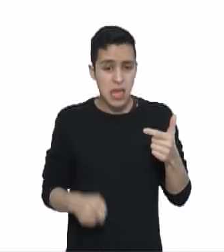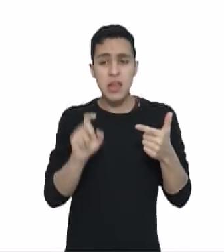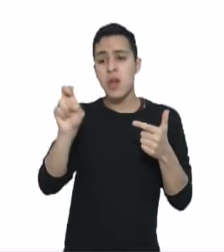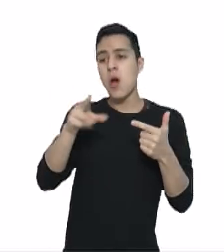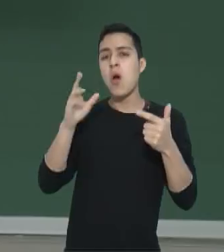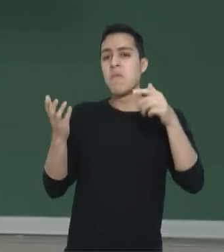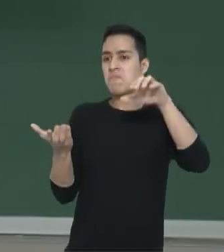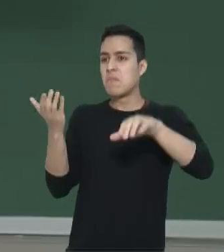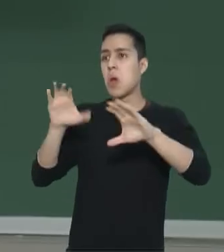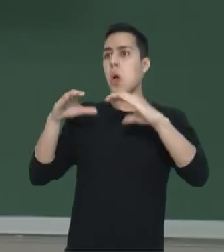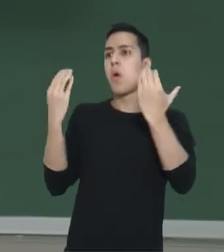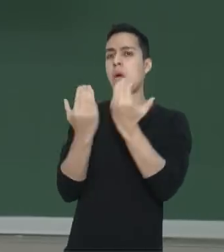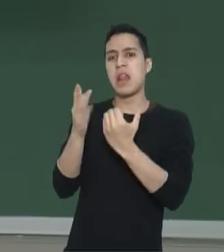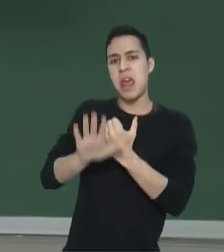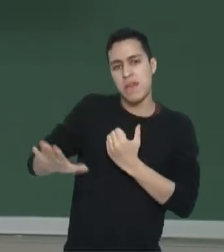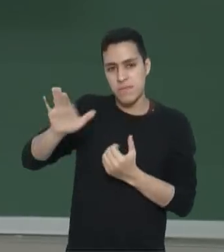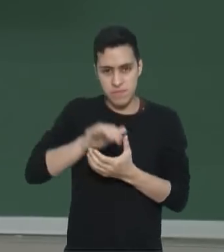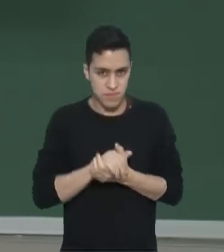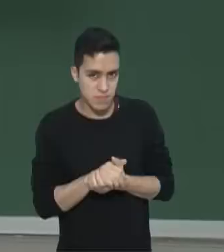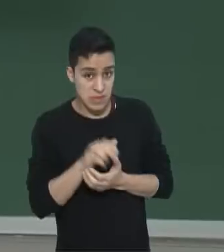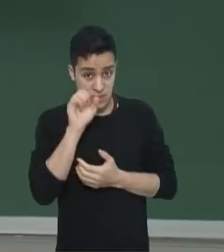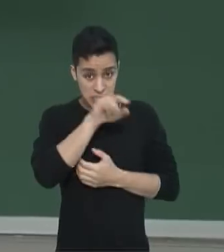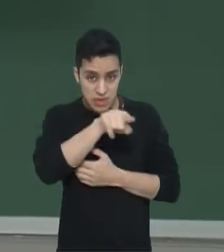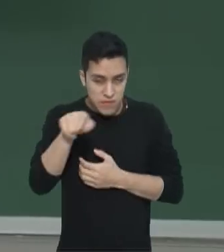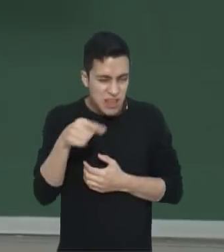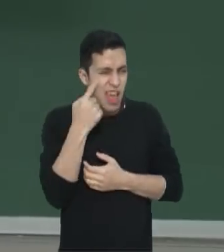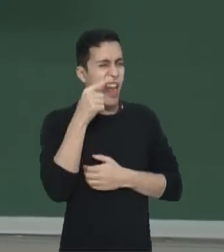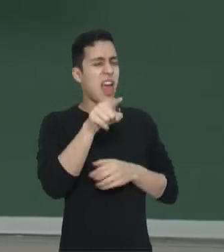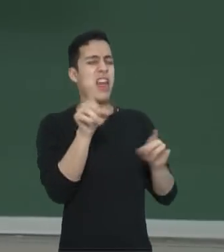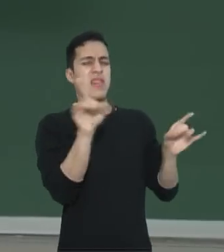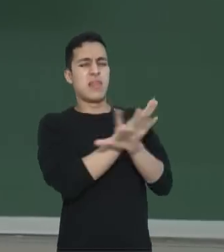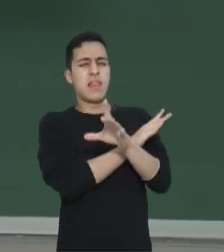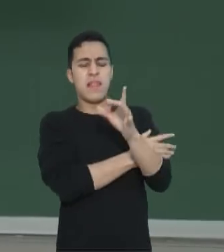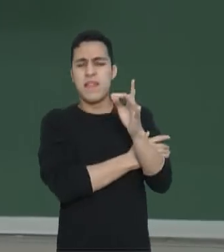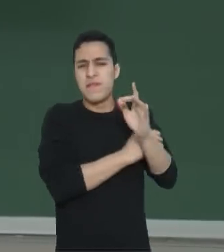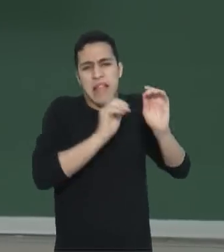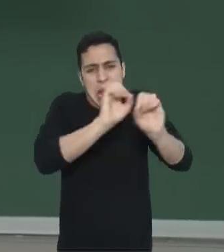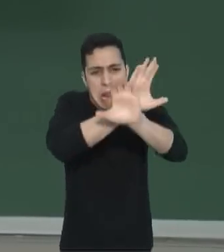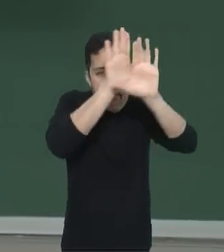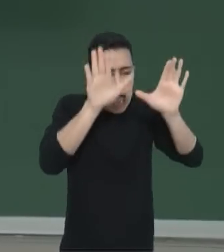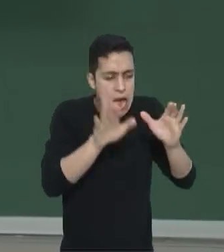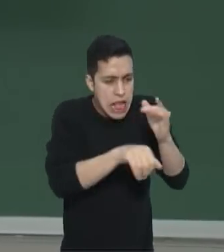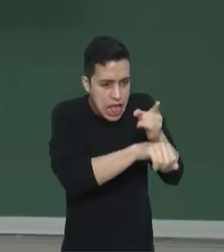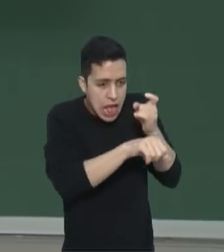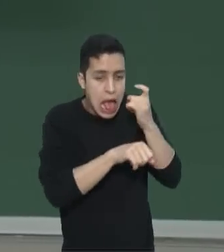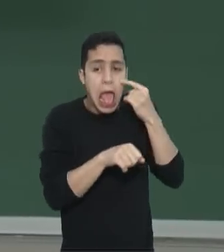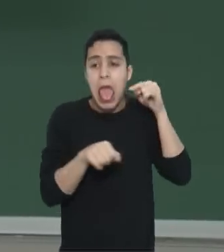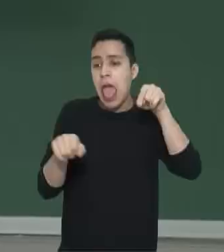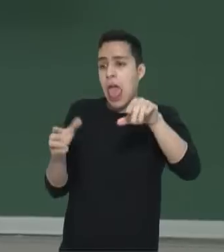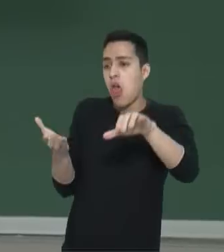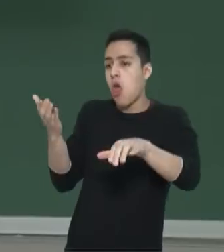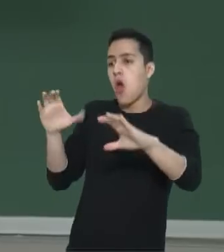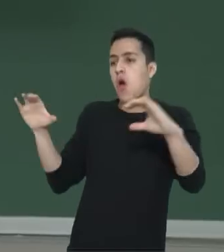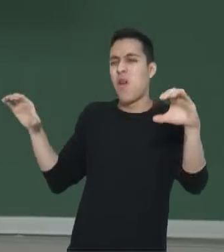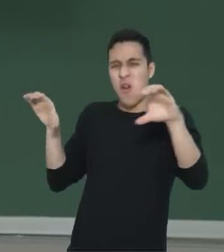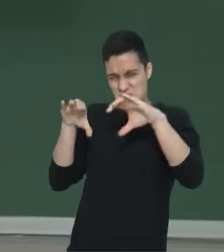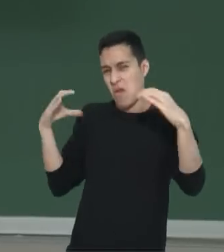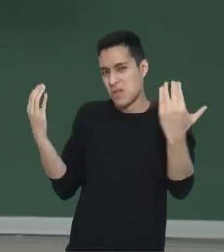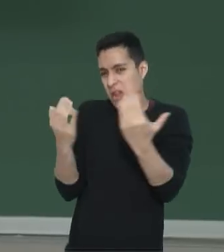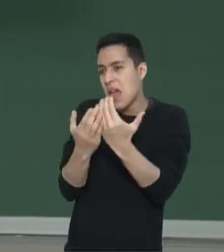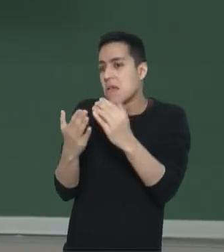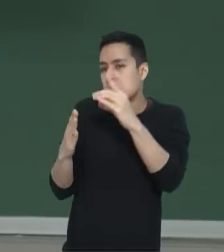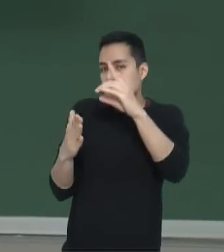Congresso. Se você pensou, identificou aqui, está bem nítido, né? Que o Congresso decretou, é essa